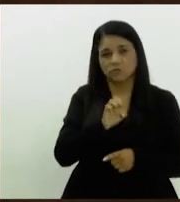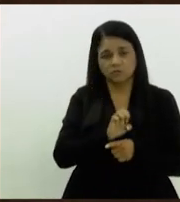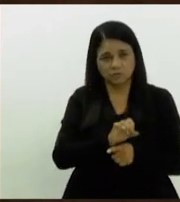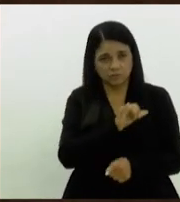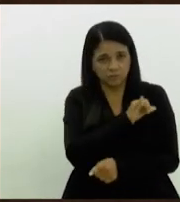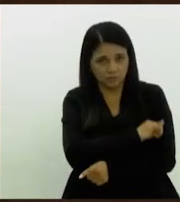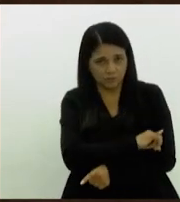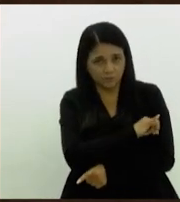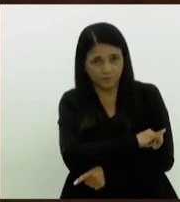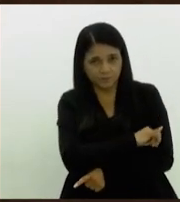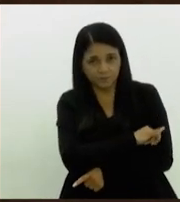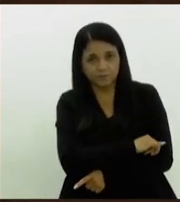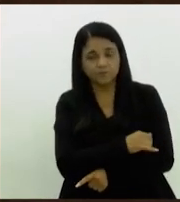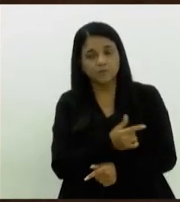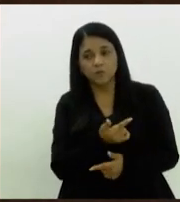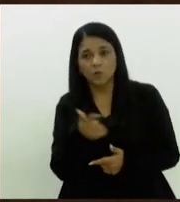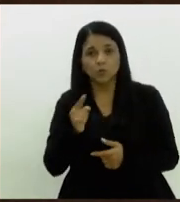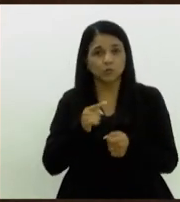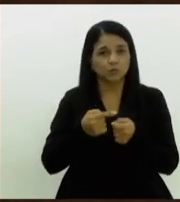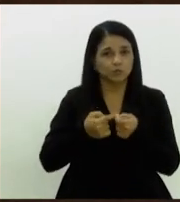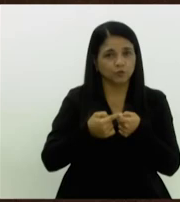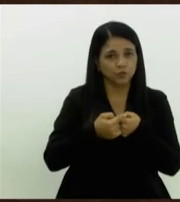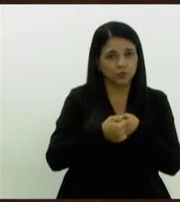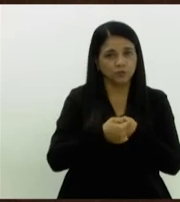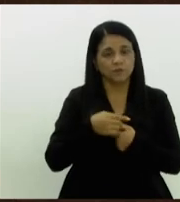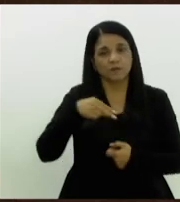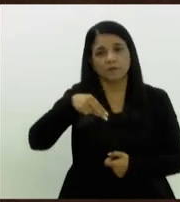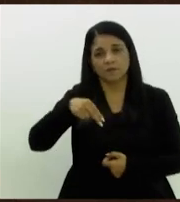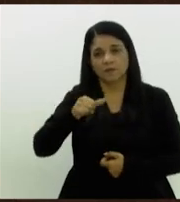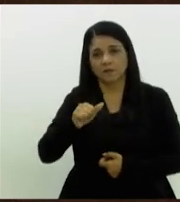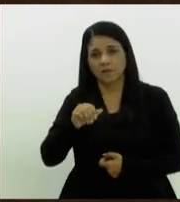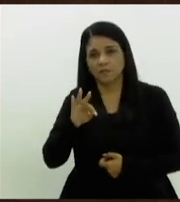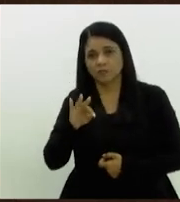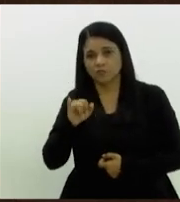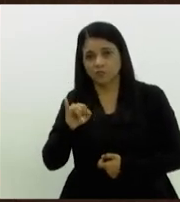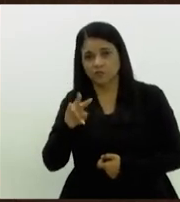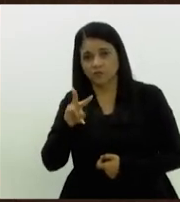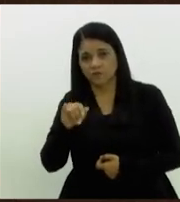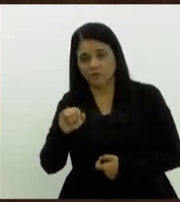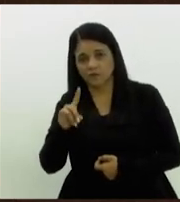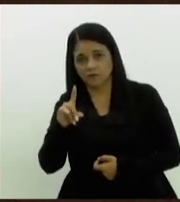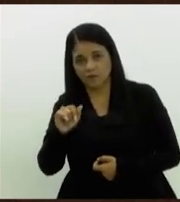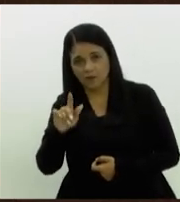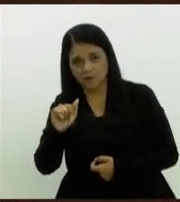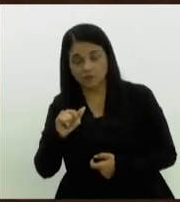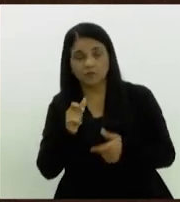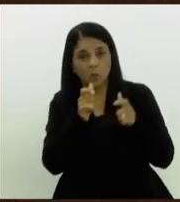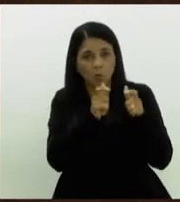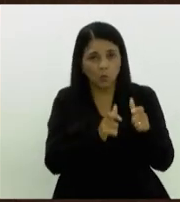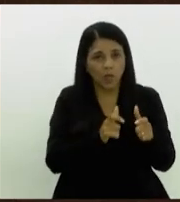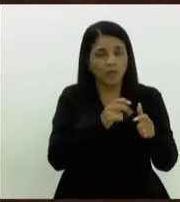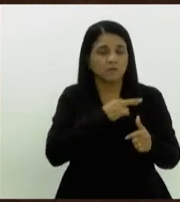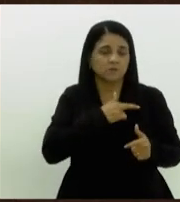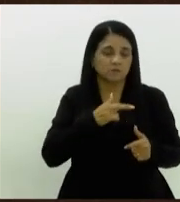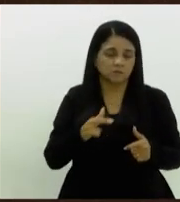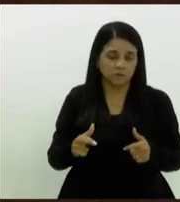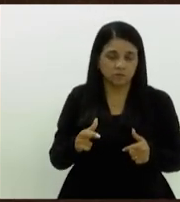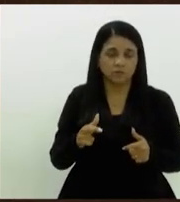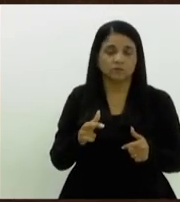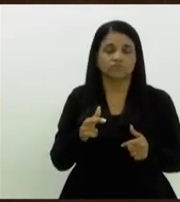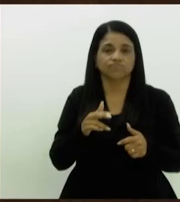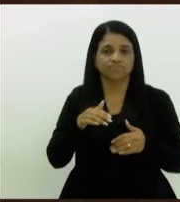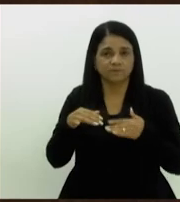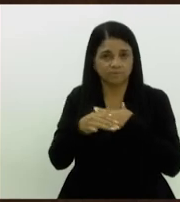estado. Tem outros municípios, como Natividade, que possui também recantos religiosos, que são